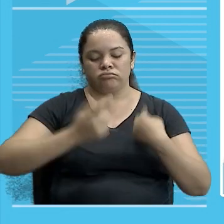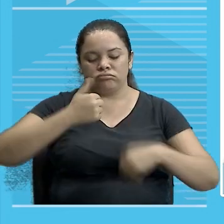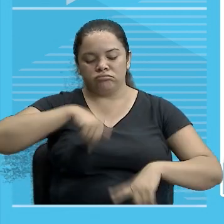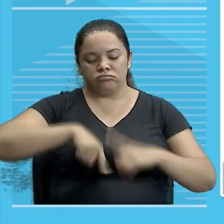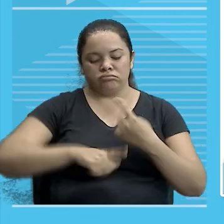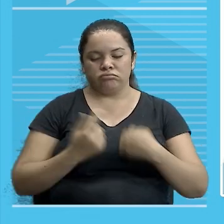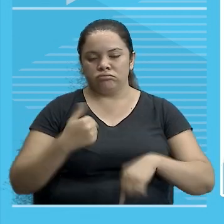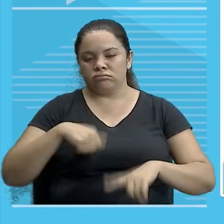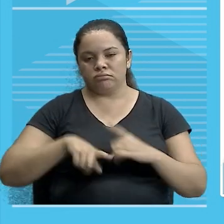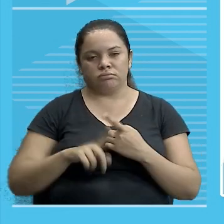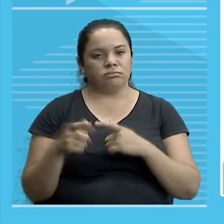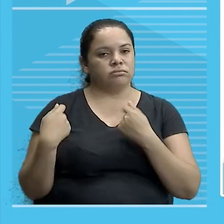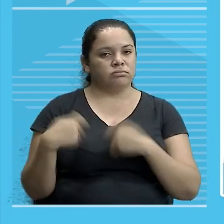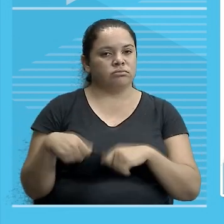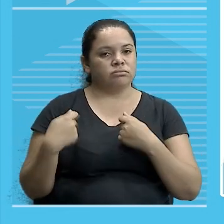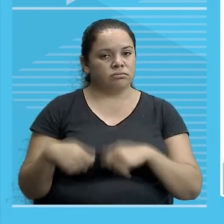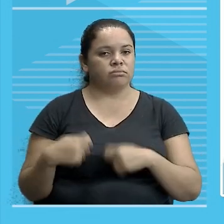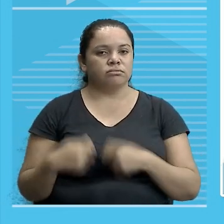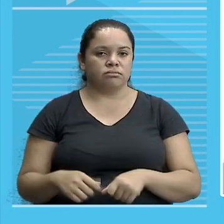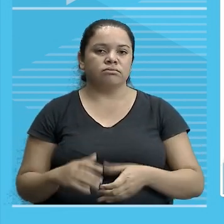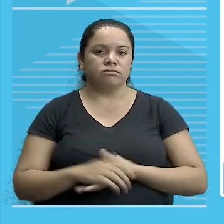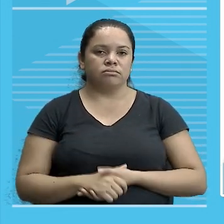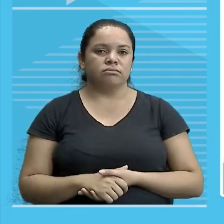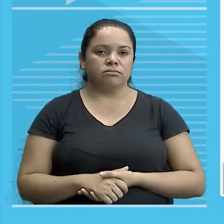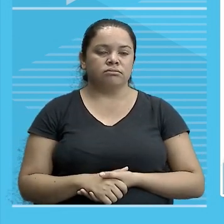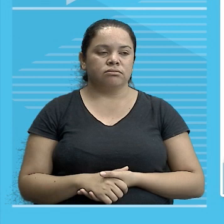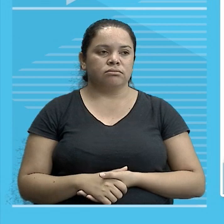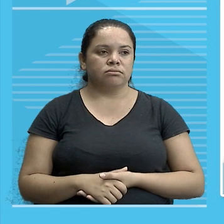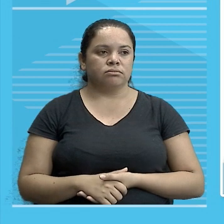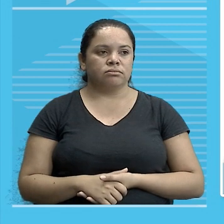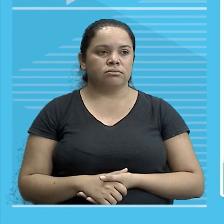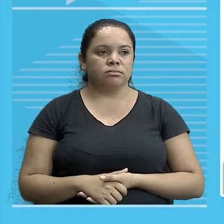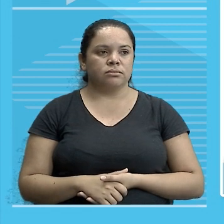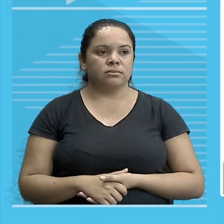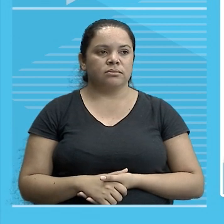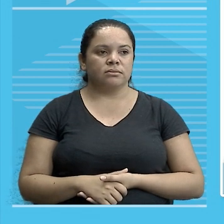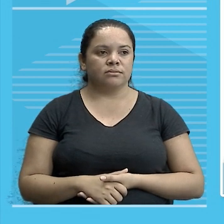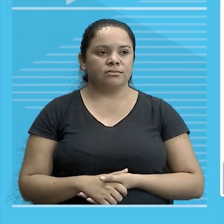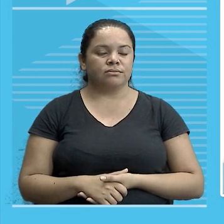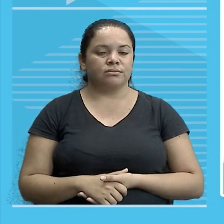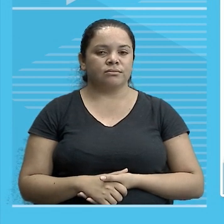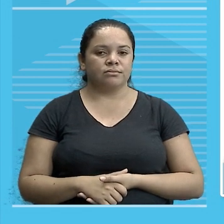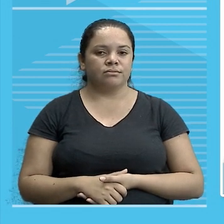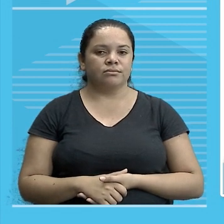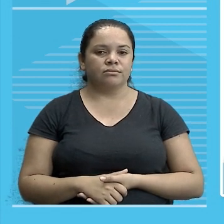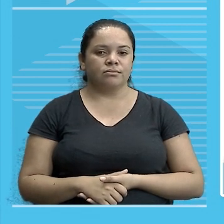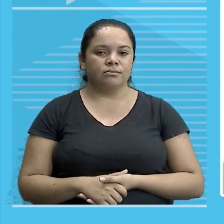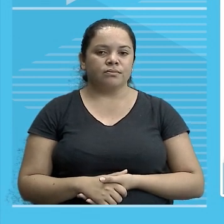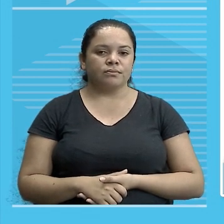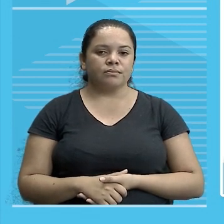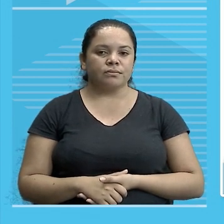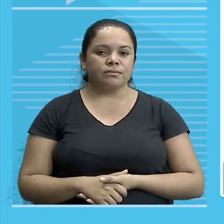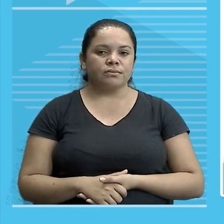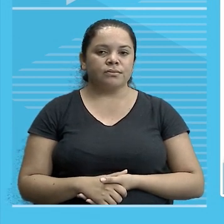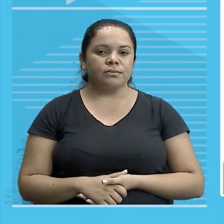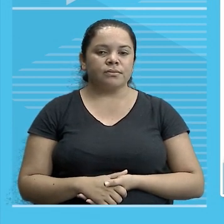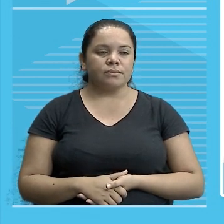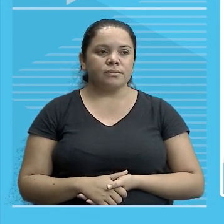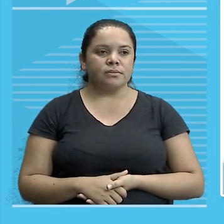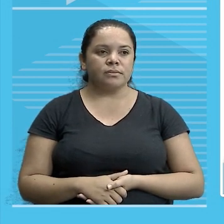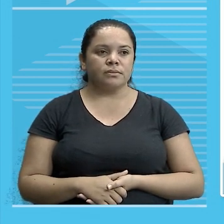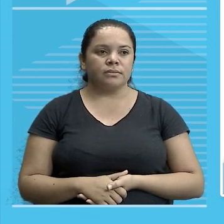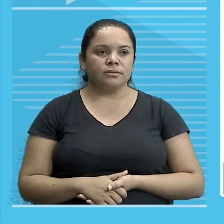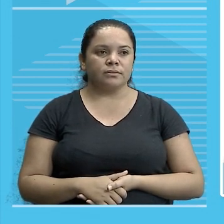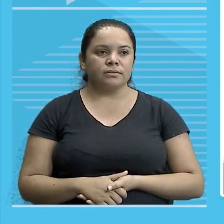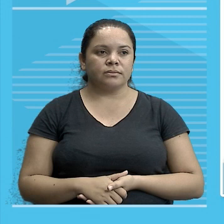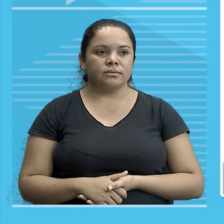de cabeça para baixo, esse alimento ainda vai, a sensação é que não deve ser agradável, né? Mas o alimento ainda assim vai parar lá no